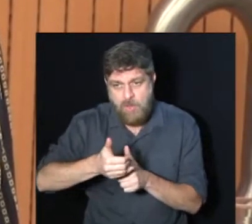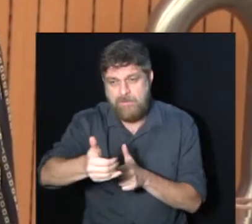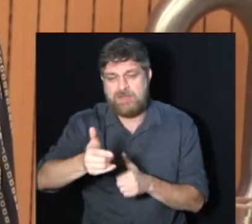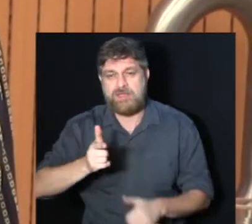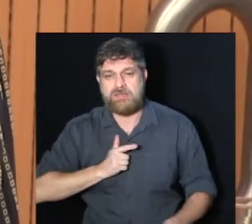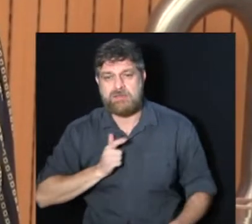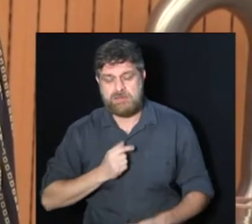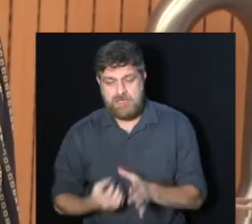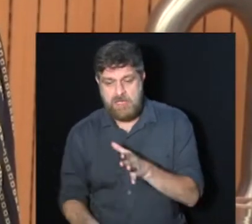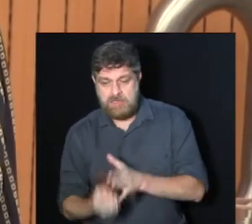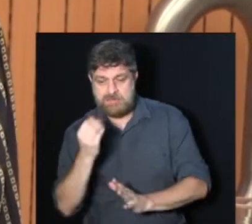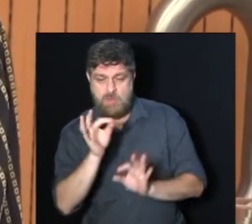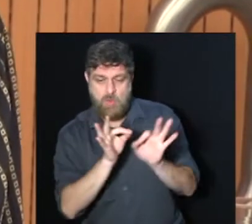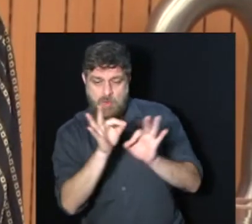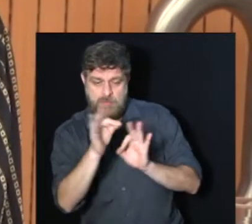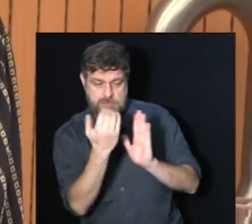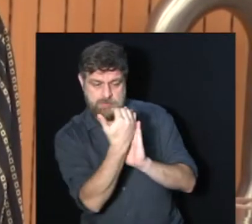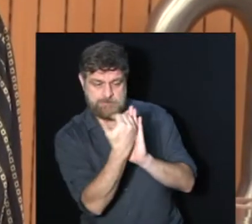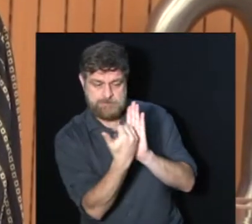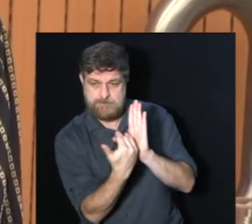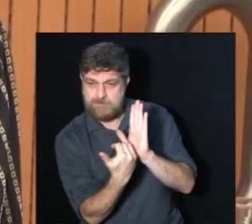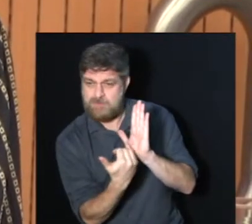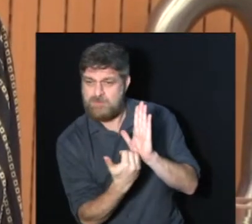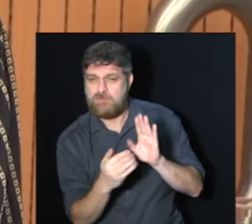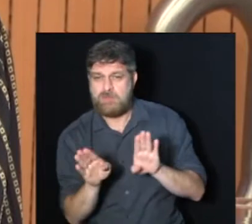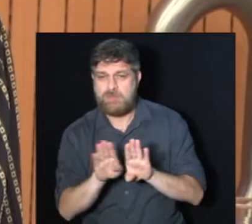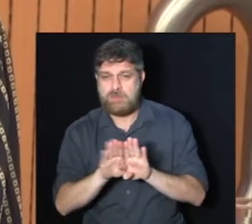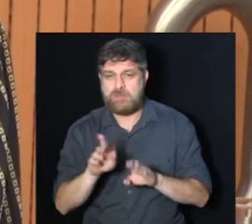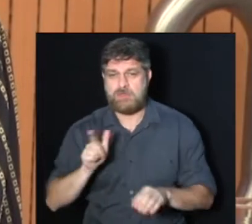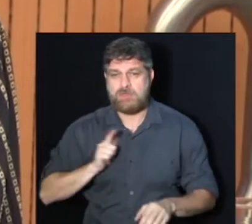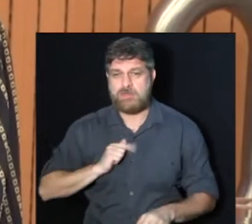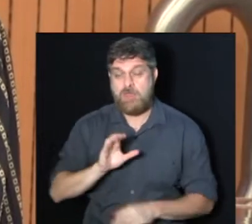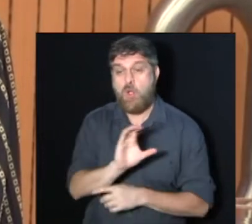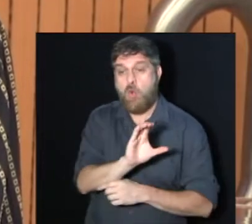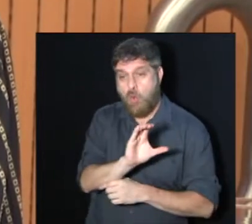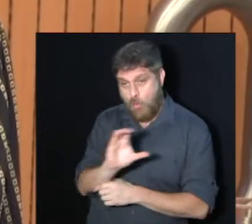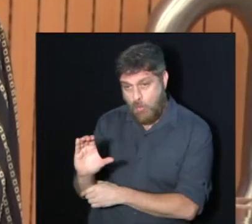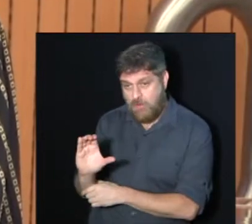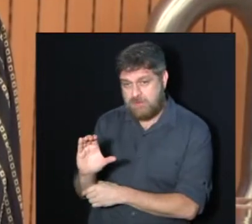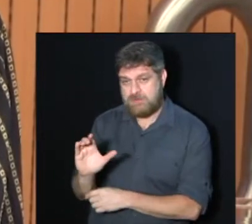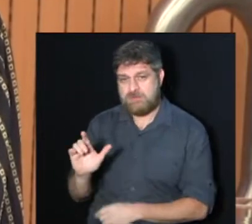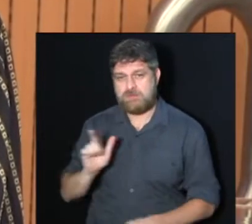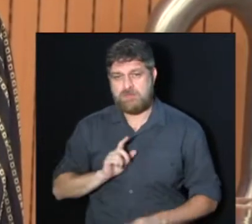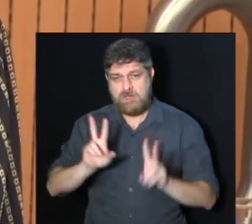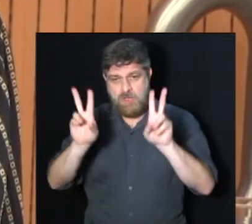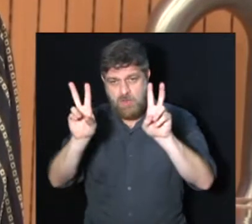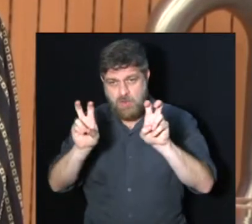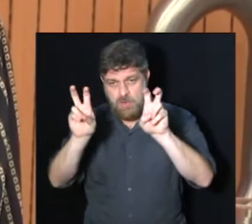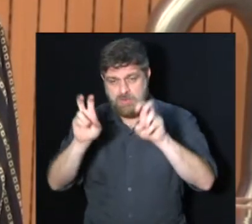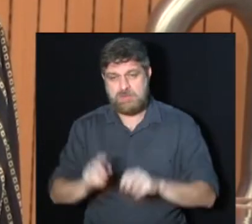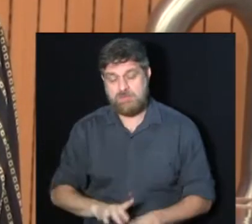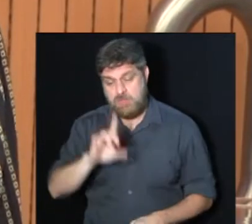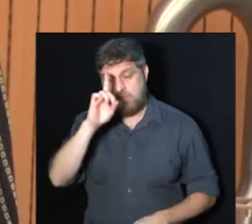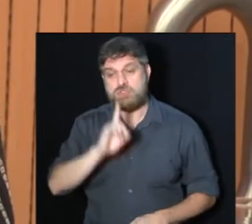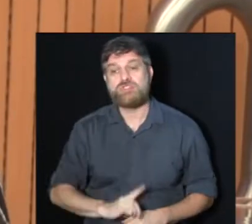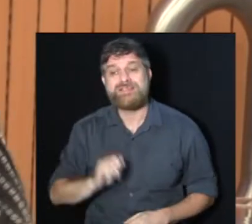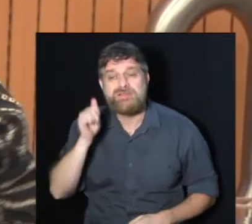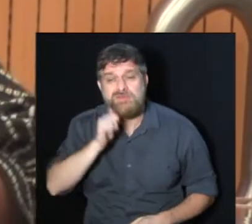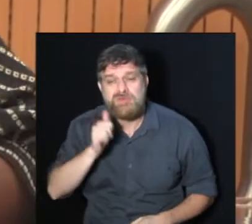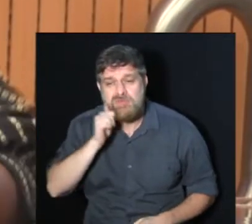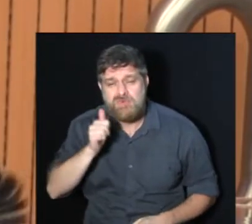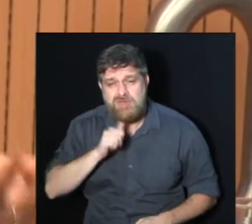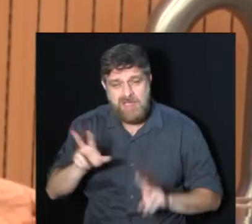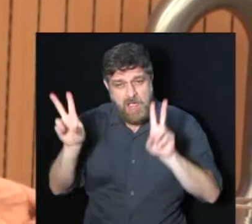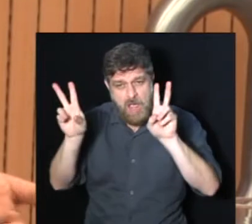implementação dos projetos comuns e tem um mandato de coordenação, porque como o tema dos direitos das mulheres é um tema